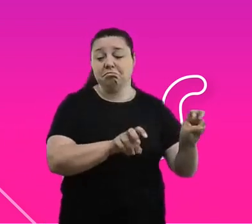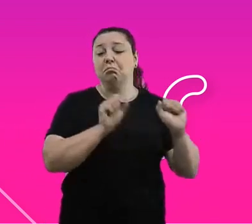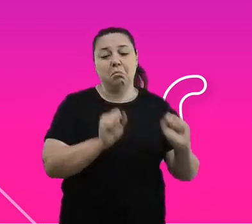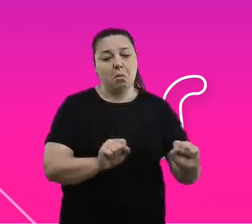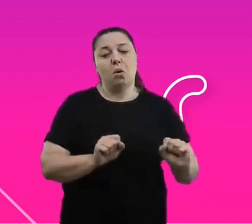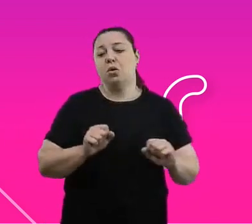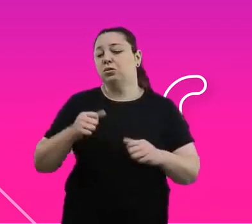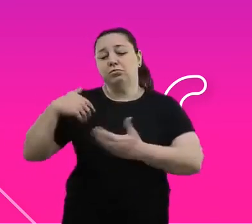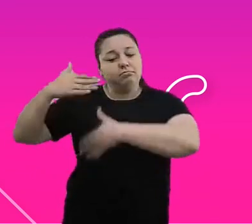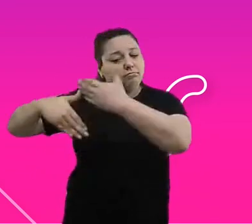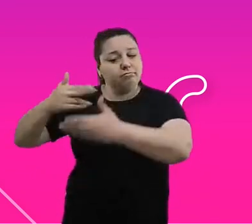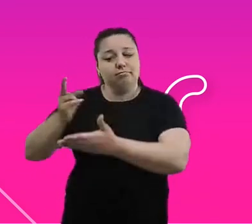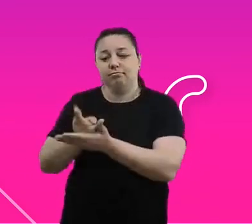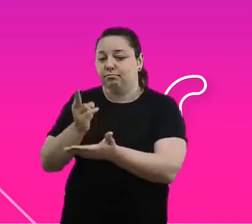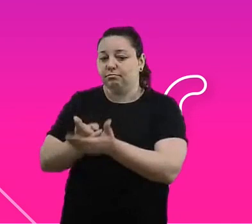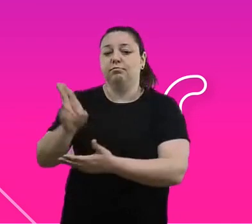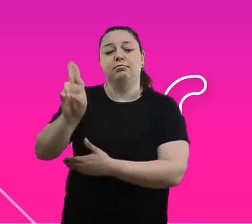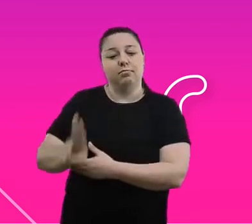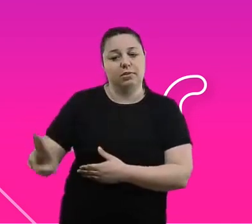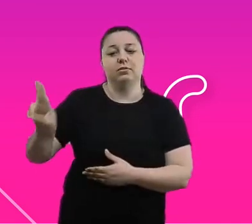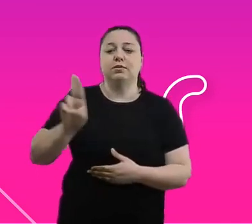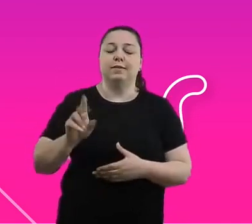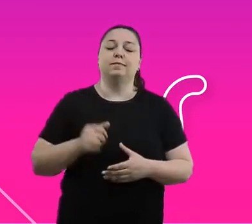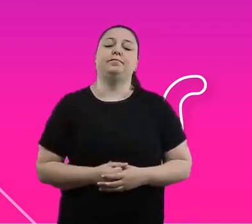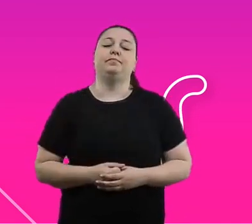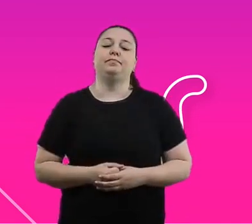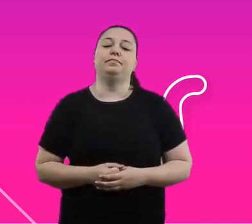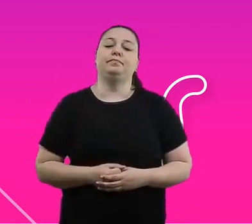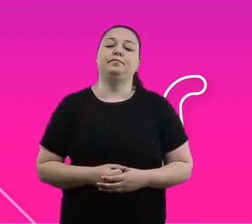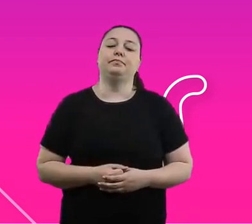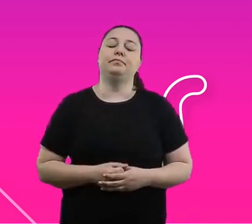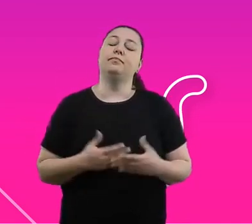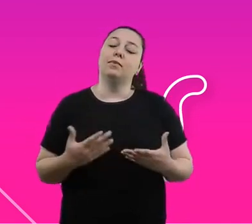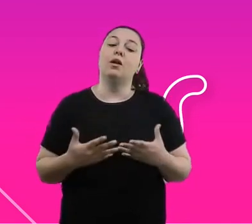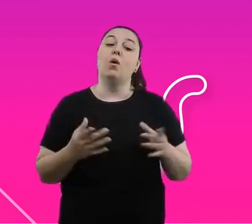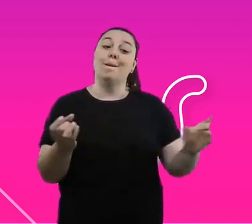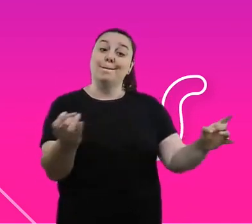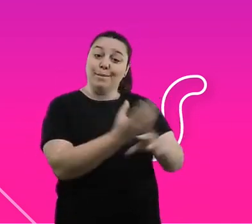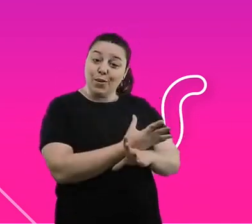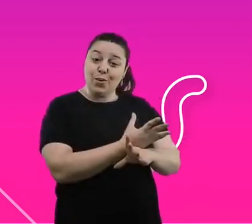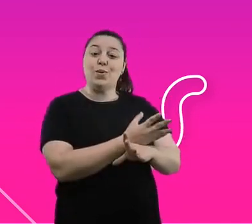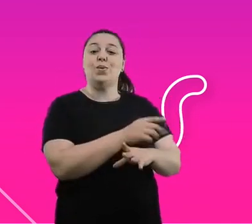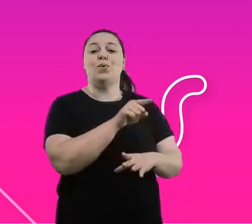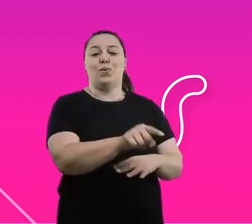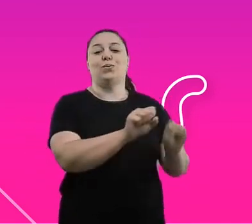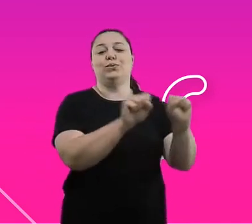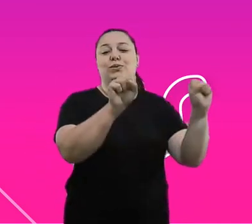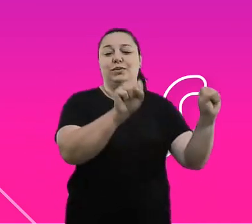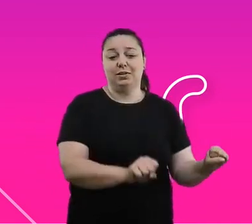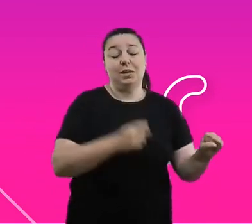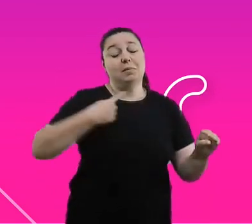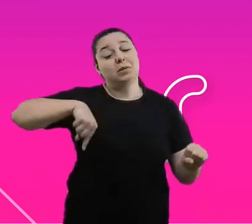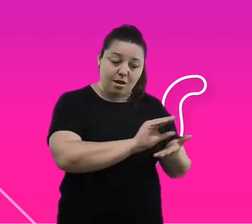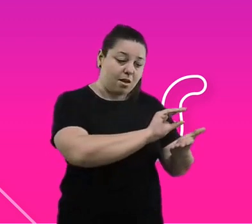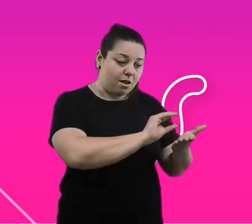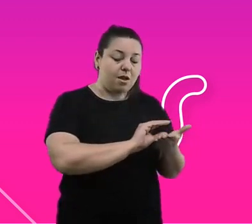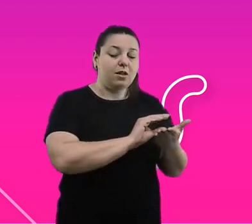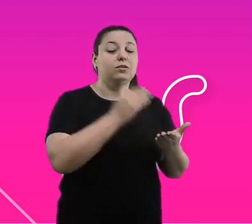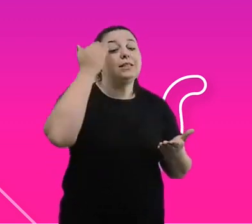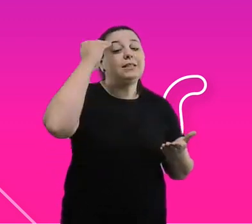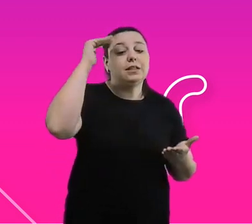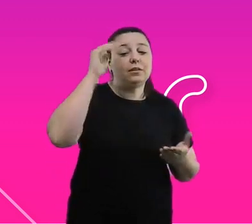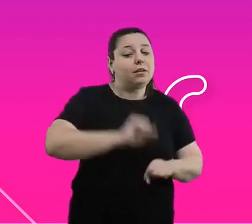observar o efeito que aconteceu em Alagoas foi o mesmo que aconteceu na Paraíba. Fica aí o questionamento, né? Algo que esse painel vai